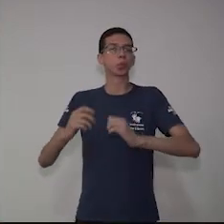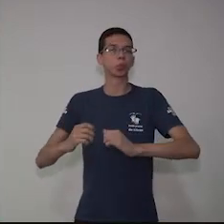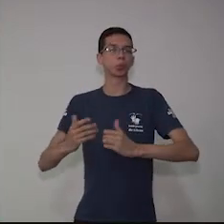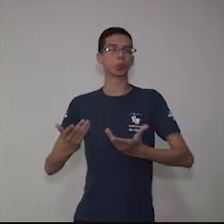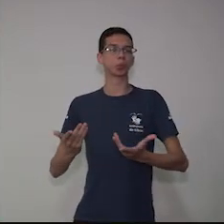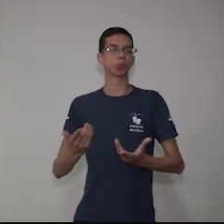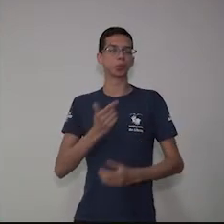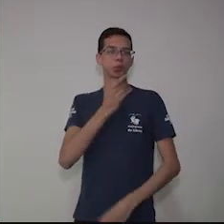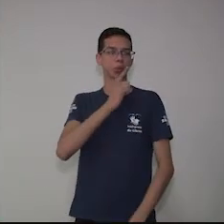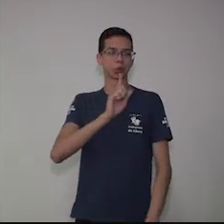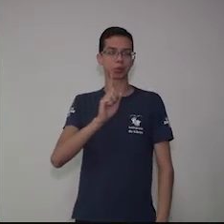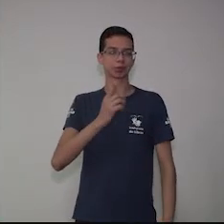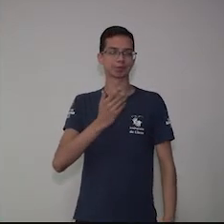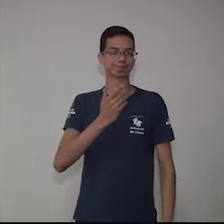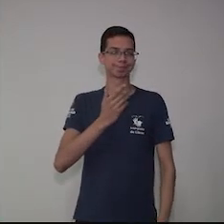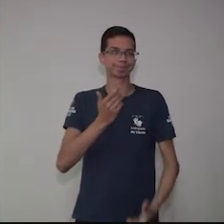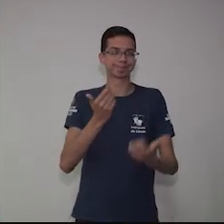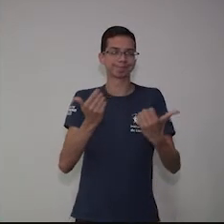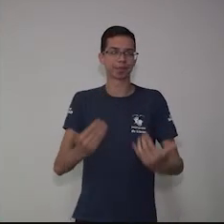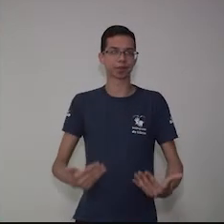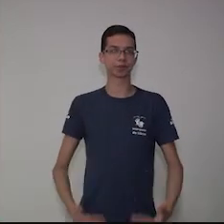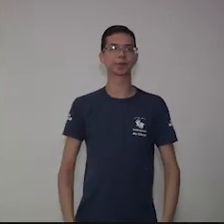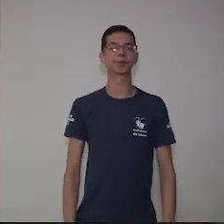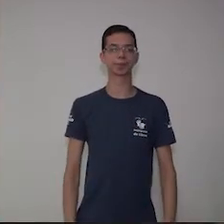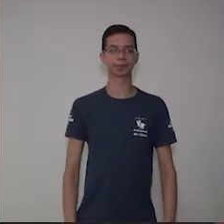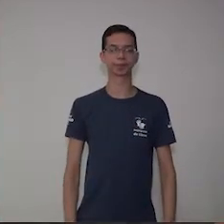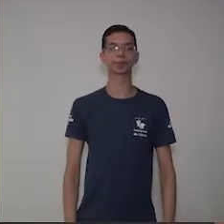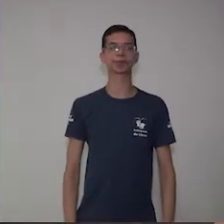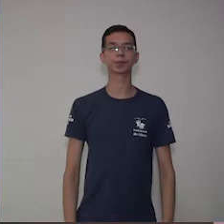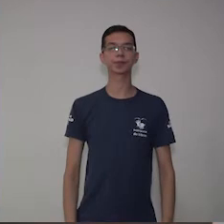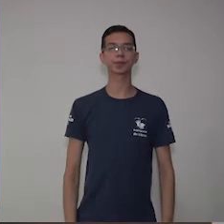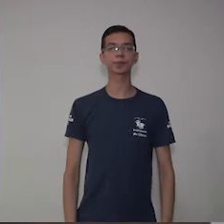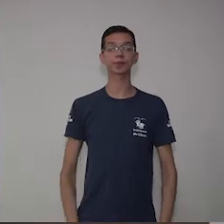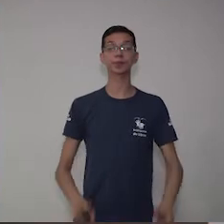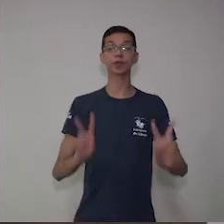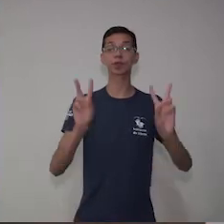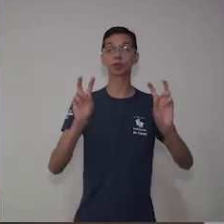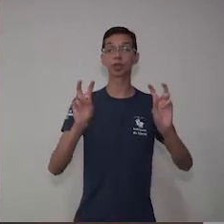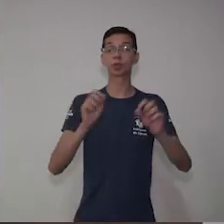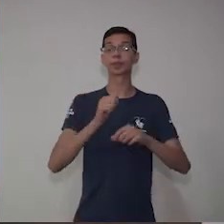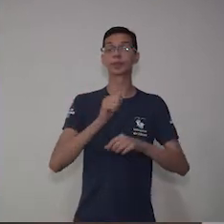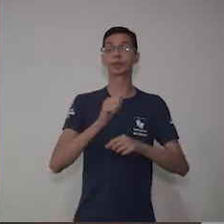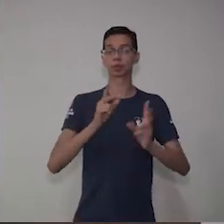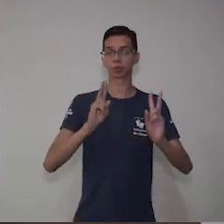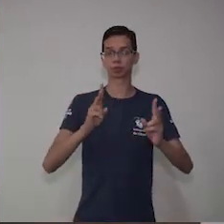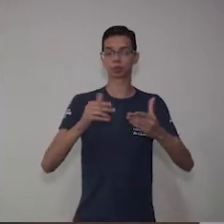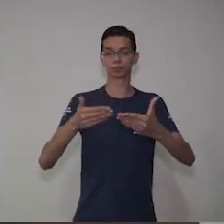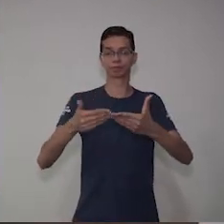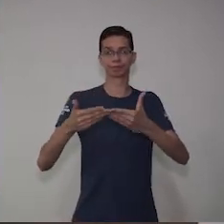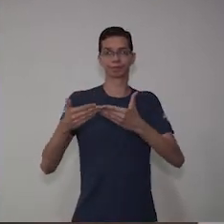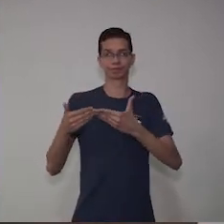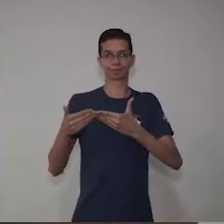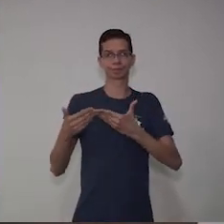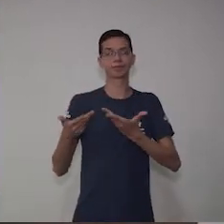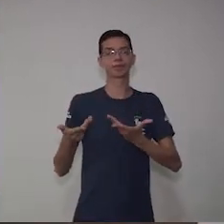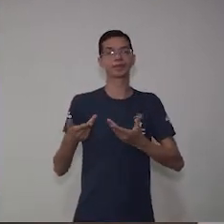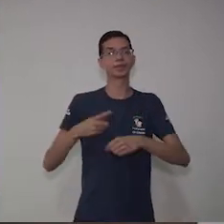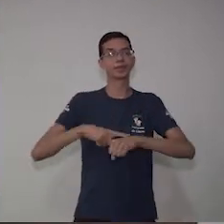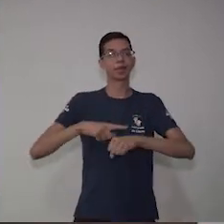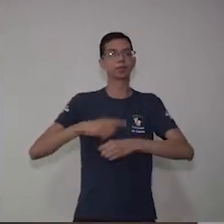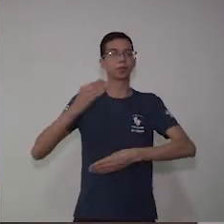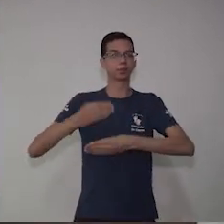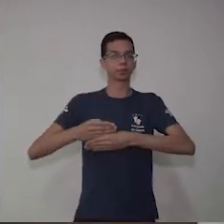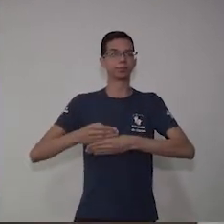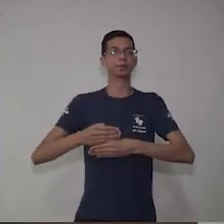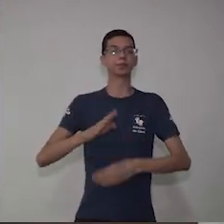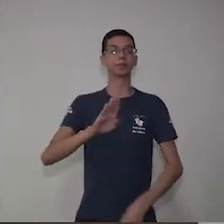Ainda aqui uma continuação com relação ao toque de restrição, agora a pergunta da jornalista Bruna Barbosa, da